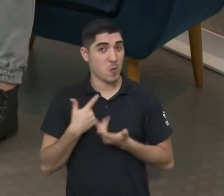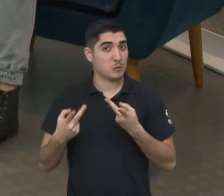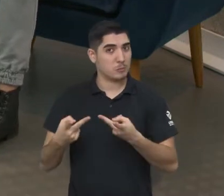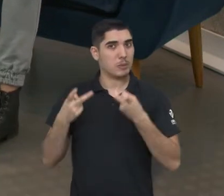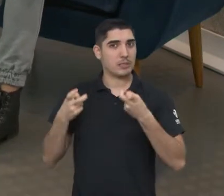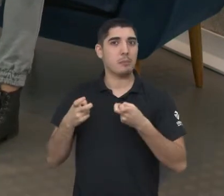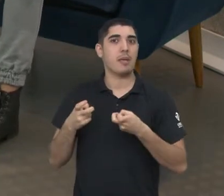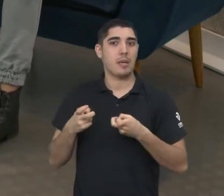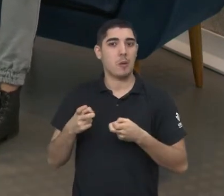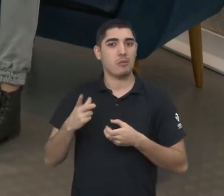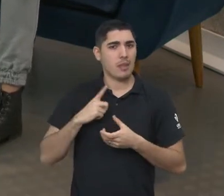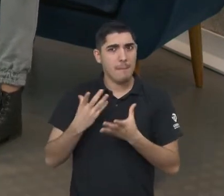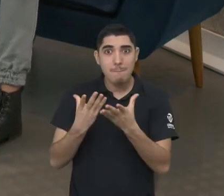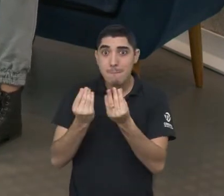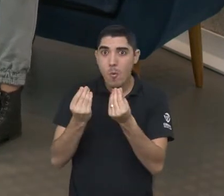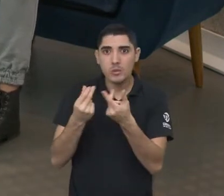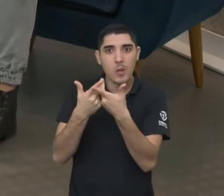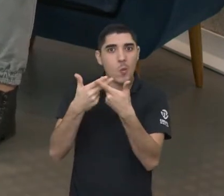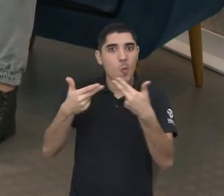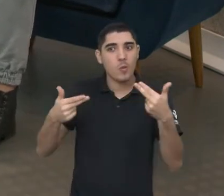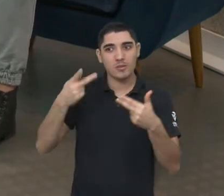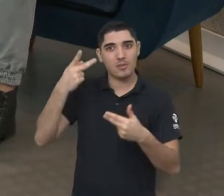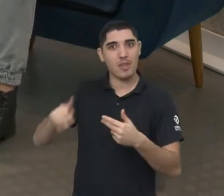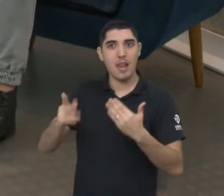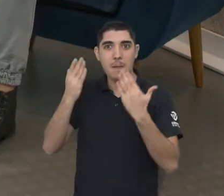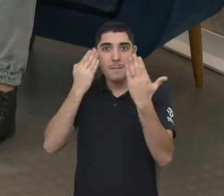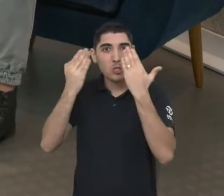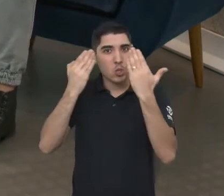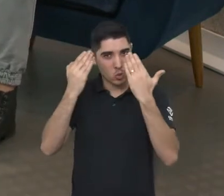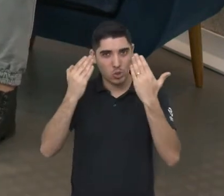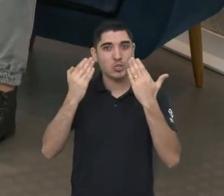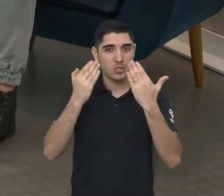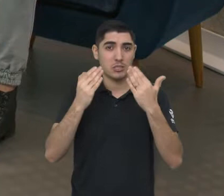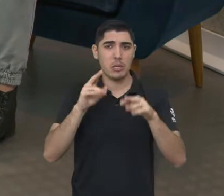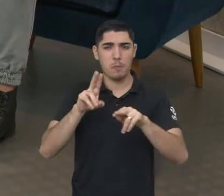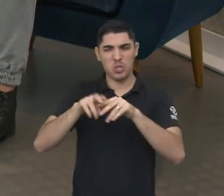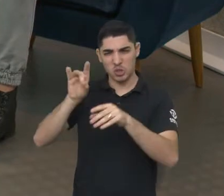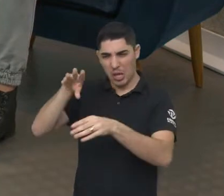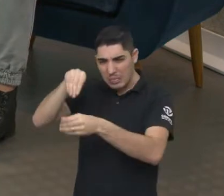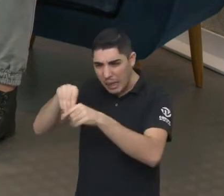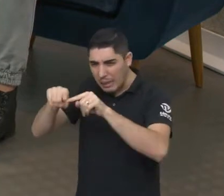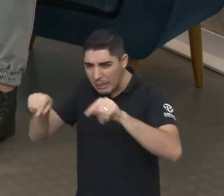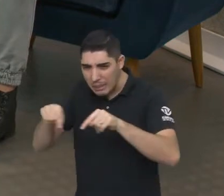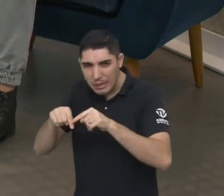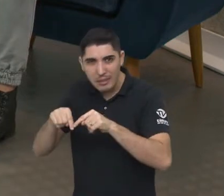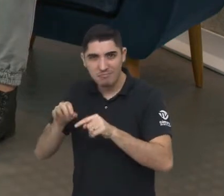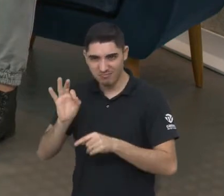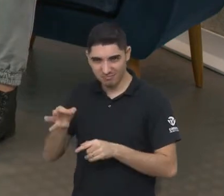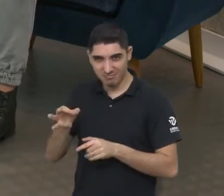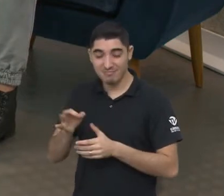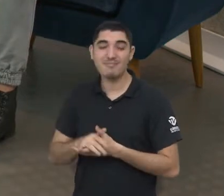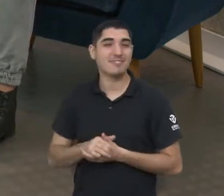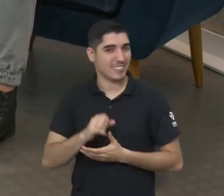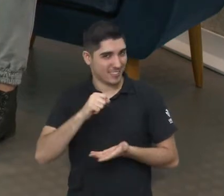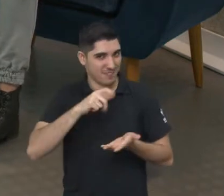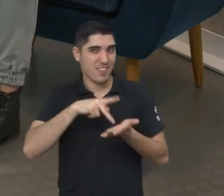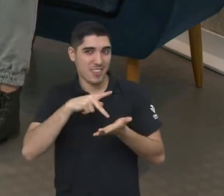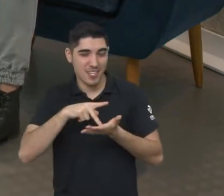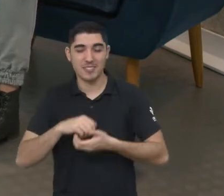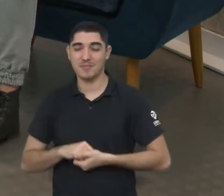deu para perceber que existe muito mais sobre a psicologia do que a rotina de um consultório, não é mesmo? Com